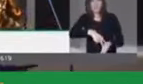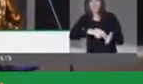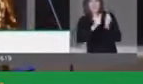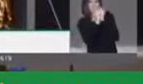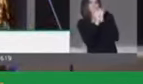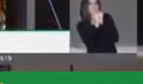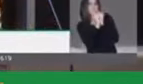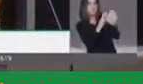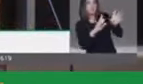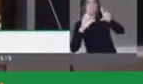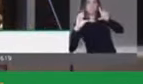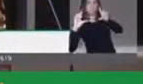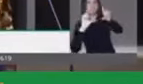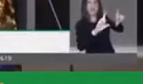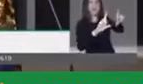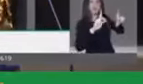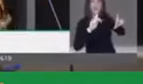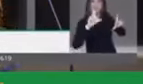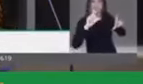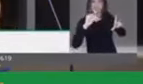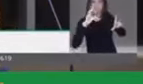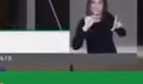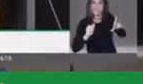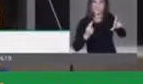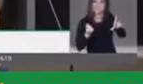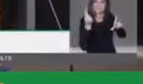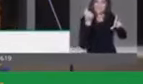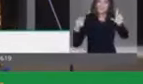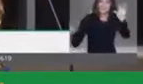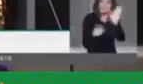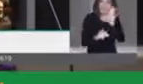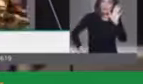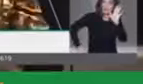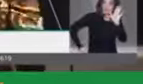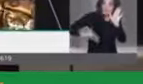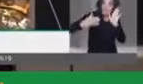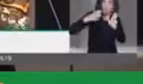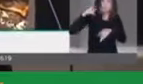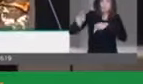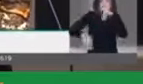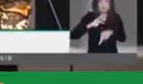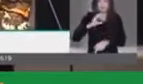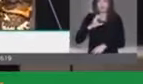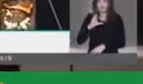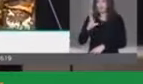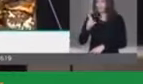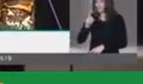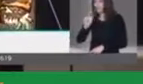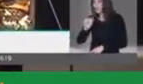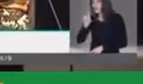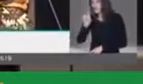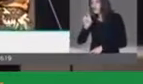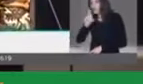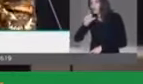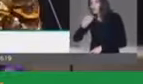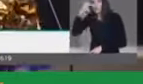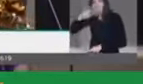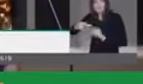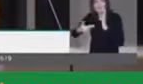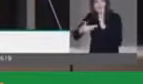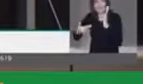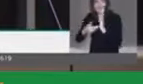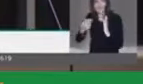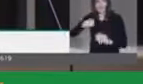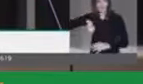a placa. É dinheiro público, a curadoria é desta casa,